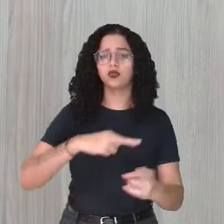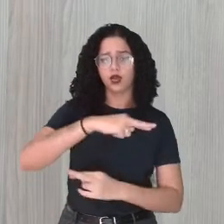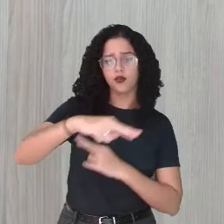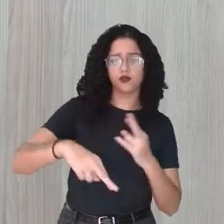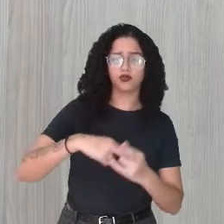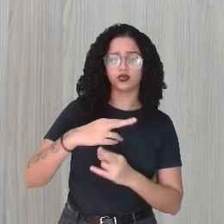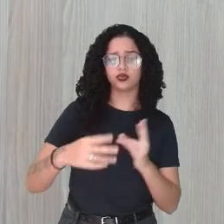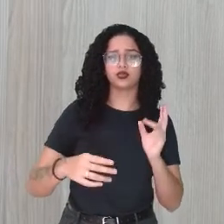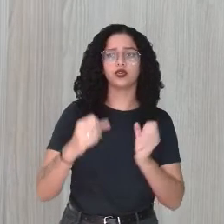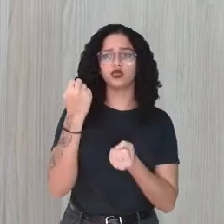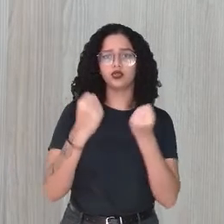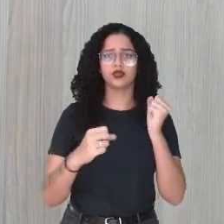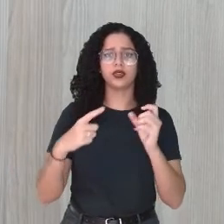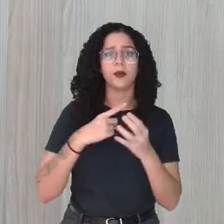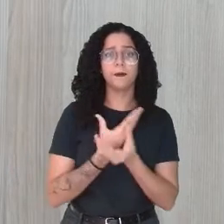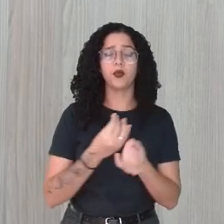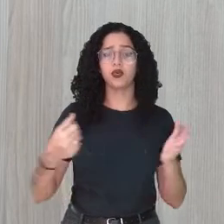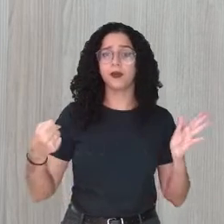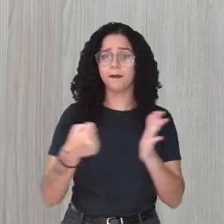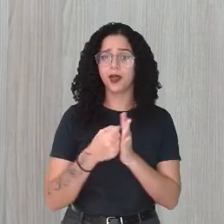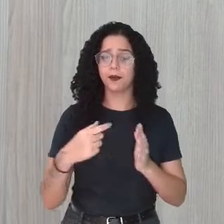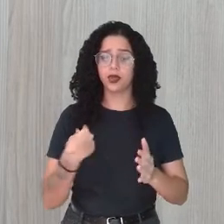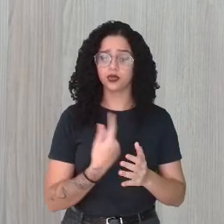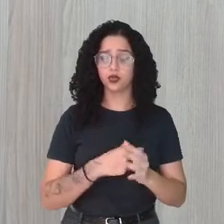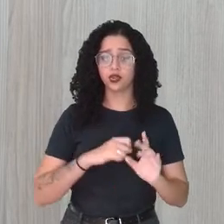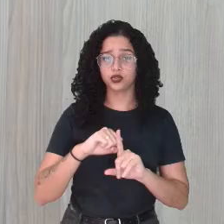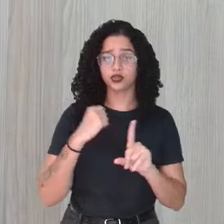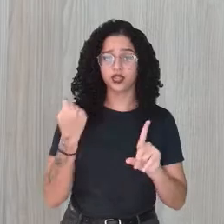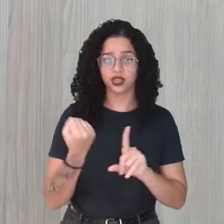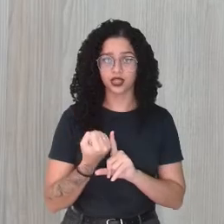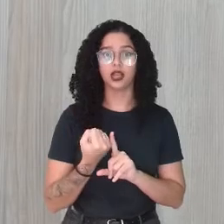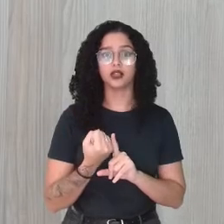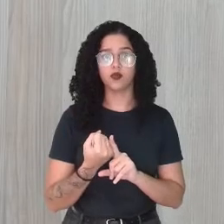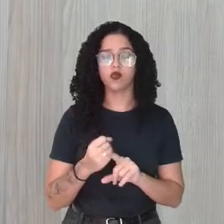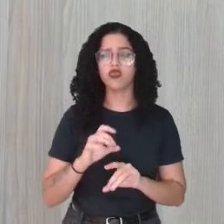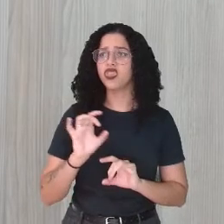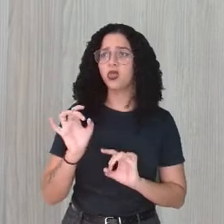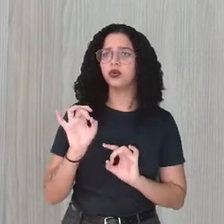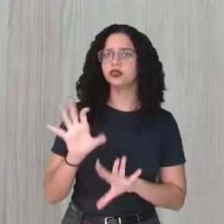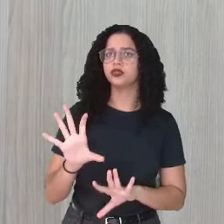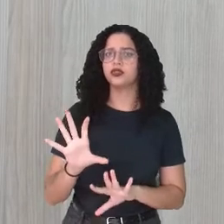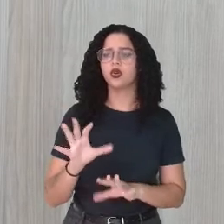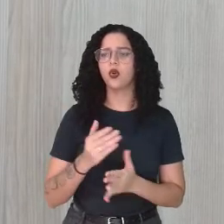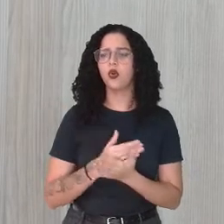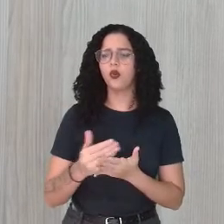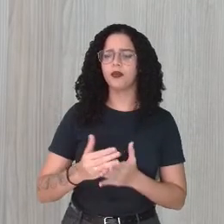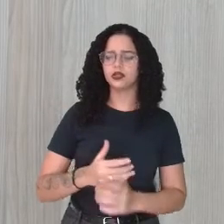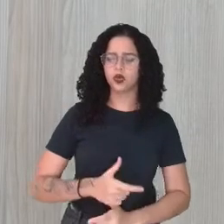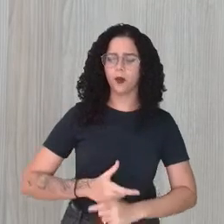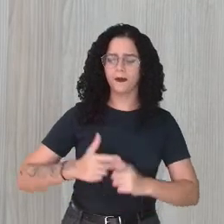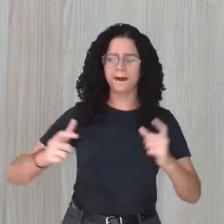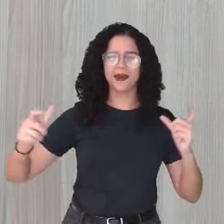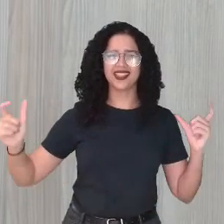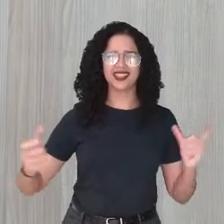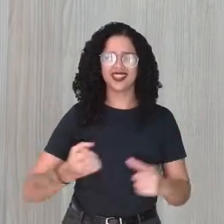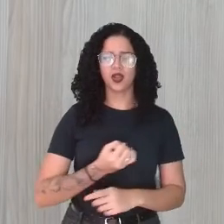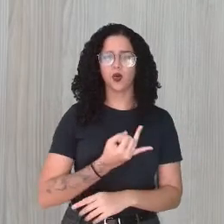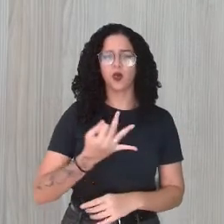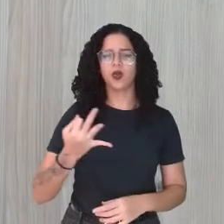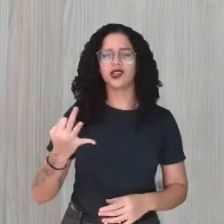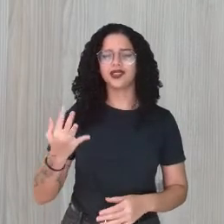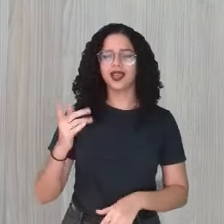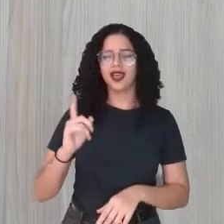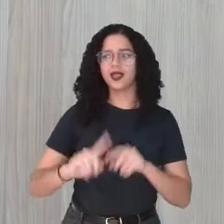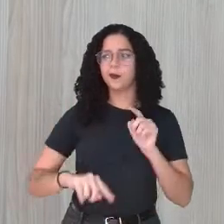muitos impactos, né, para a nossa sociedade como um todo. Não só a gente começou a aumentar a quantidade de produtos